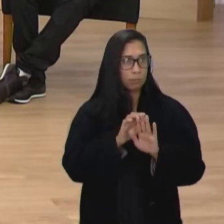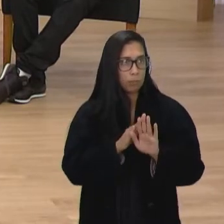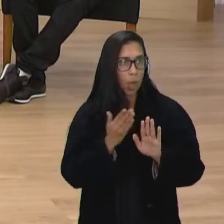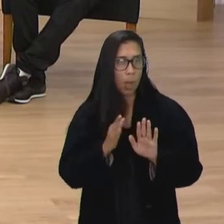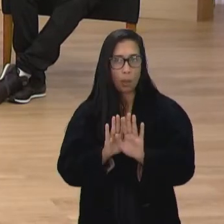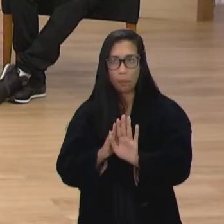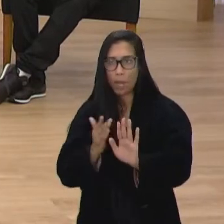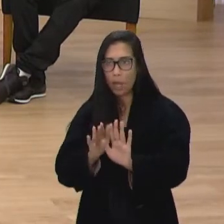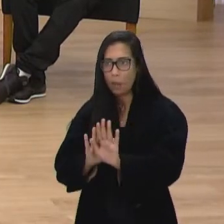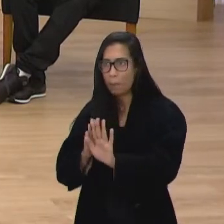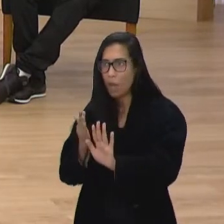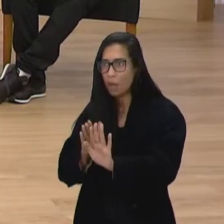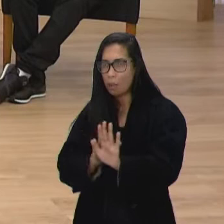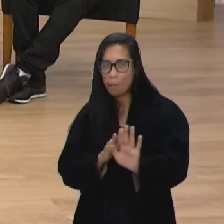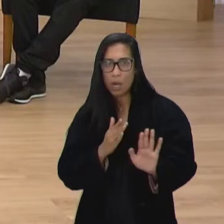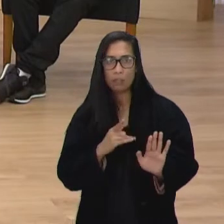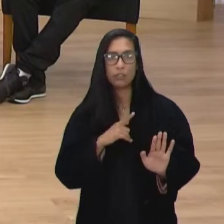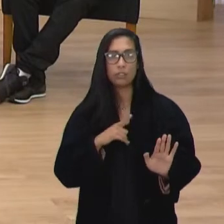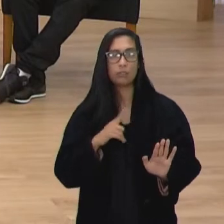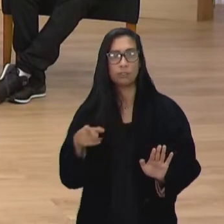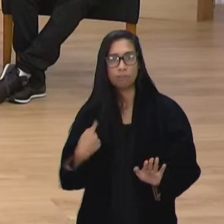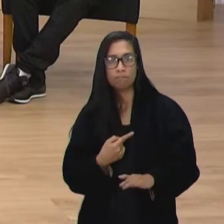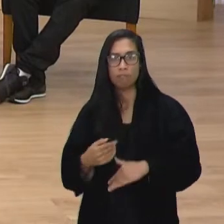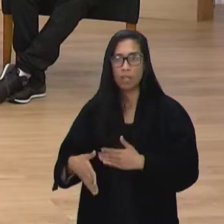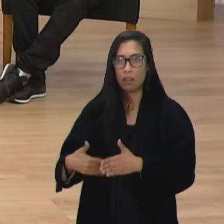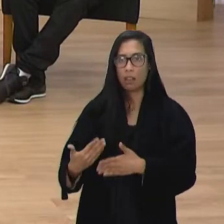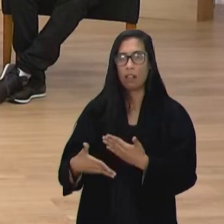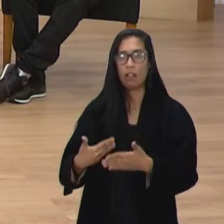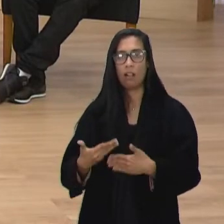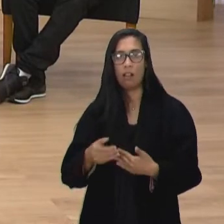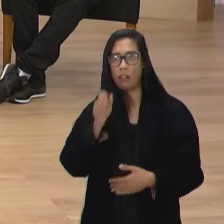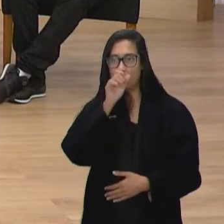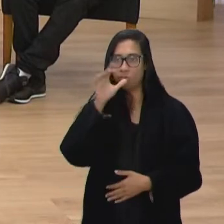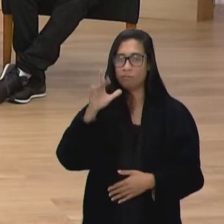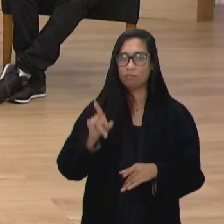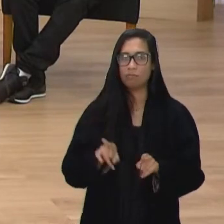partida. mundos, aí tipo, a gente desenvolveria muito mais. Acho que daria, assim,